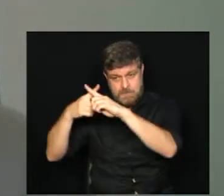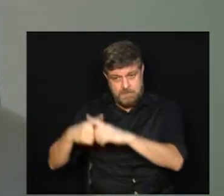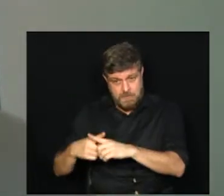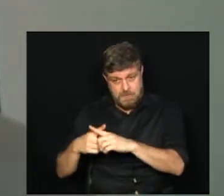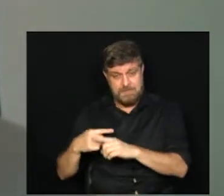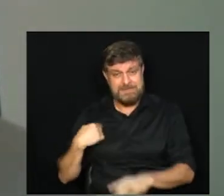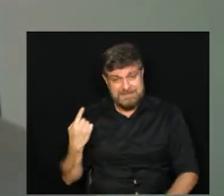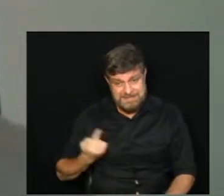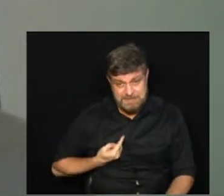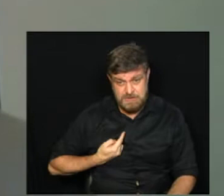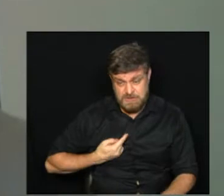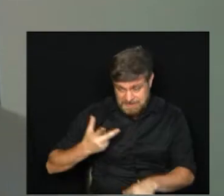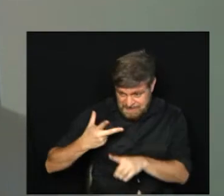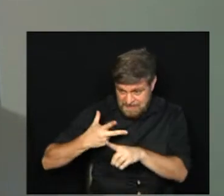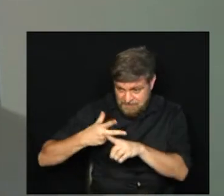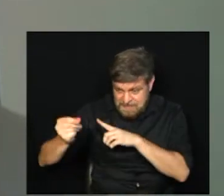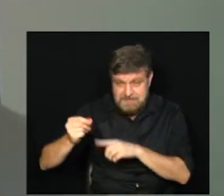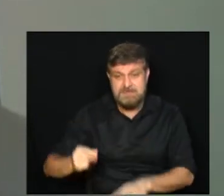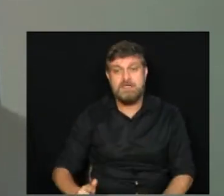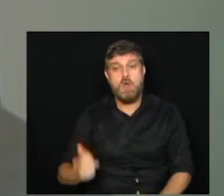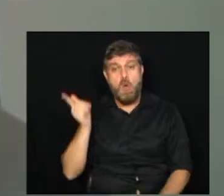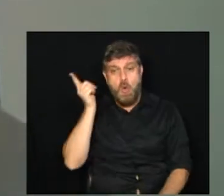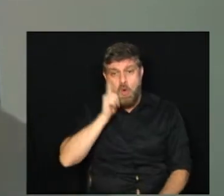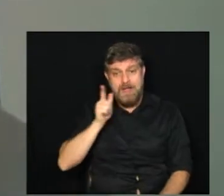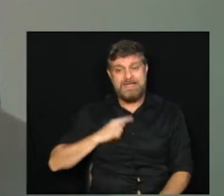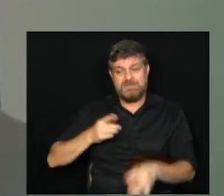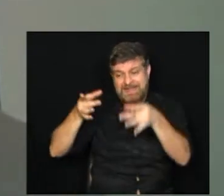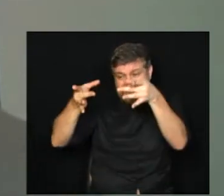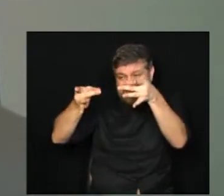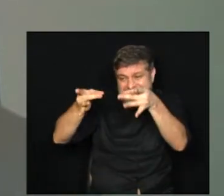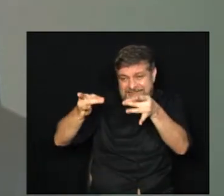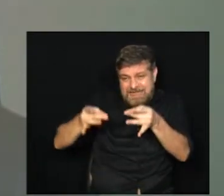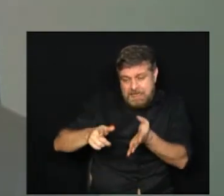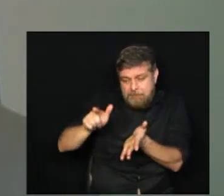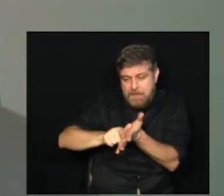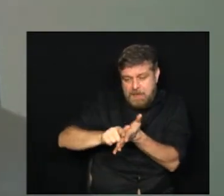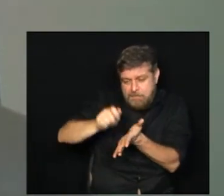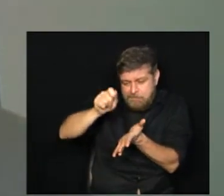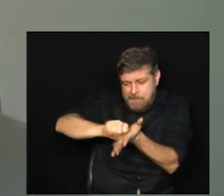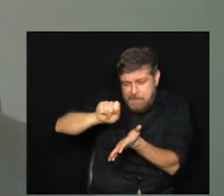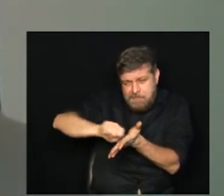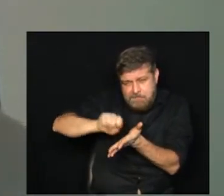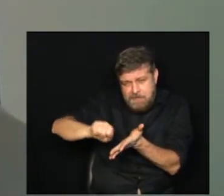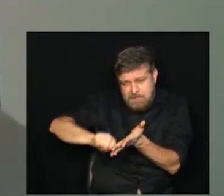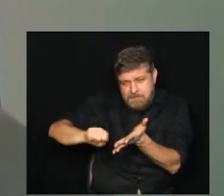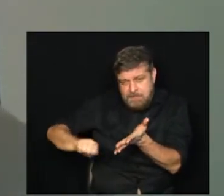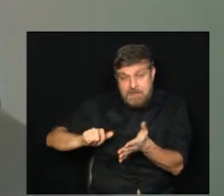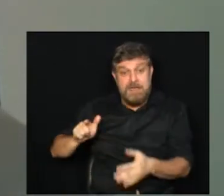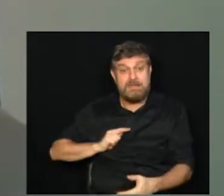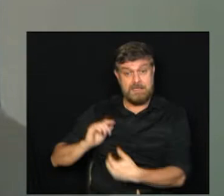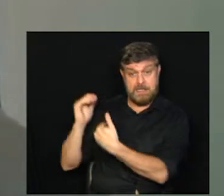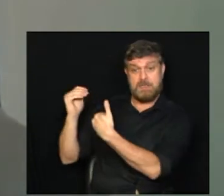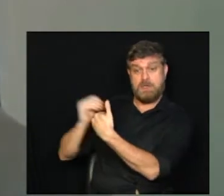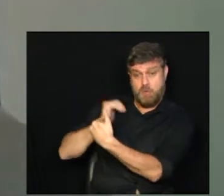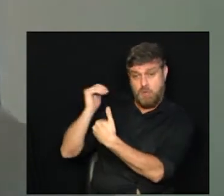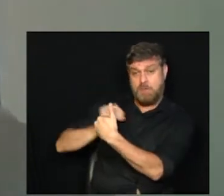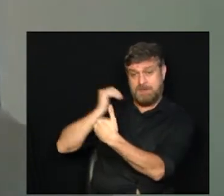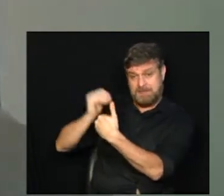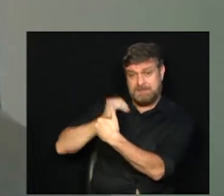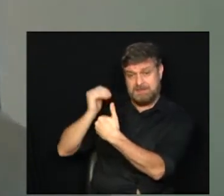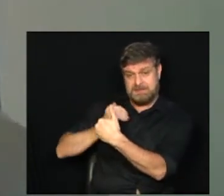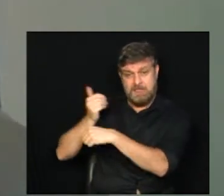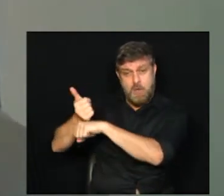gente for classificado, aí a gente vai ter que detalhar isso. A gente é orientado também por